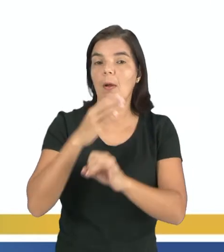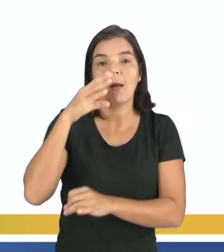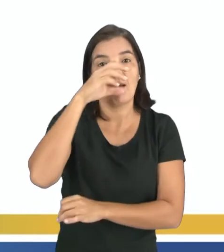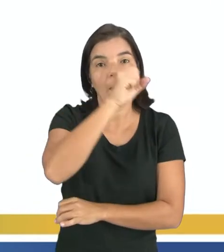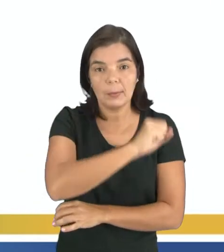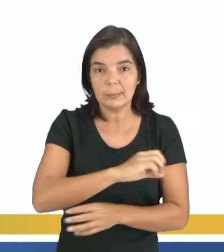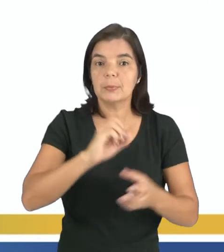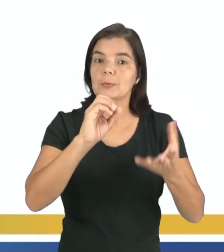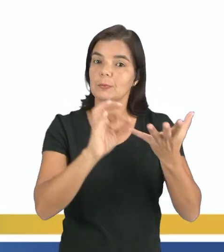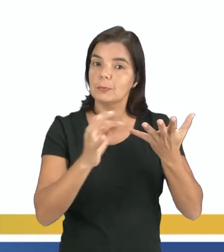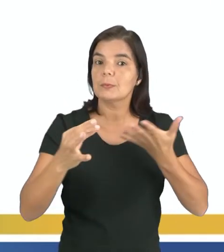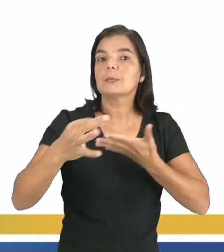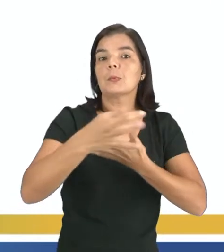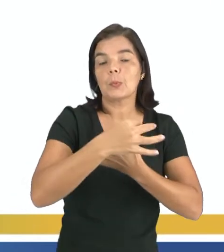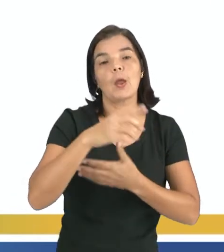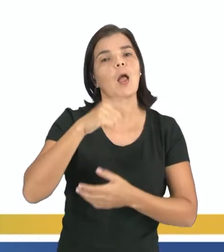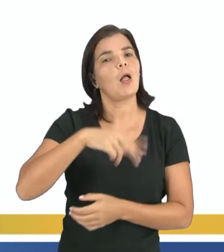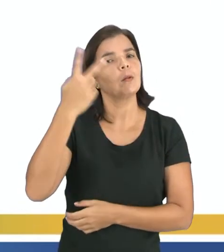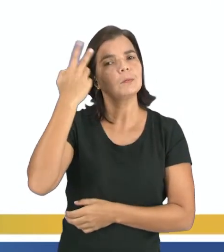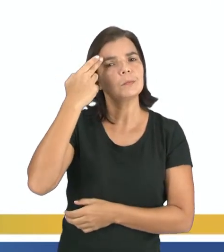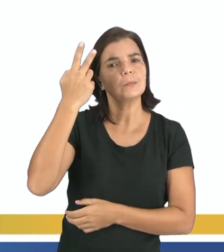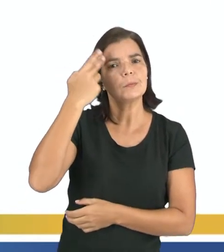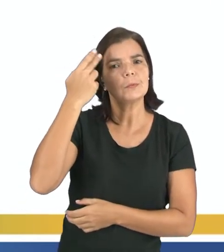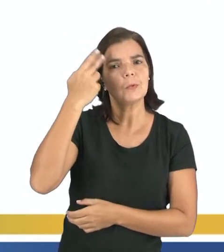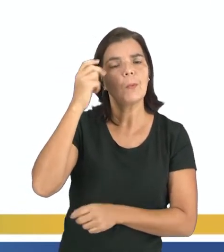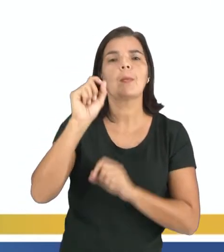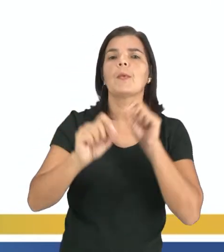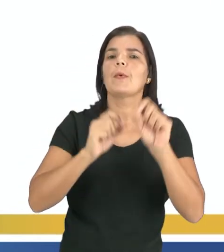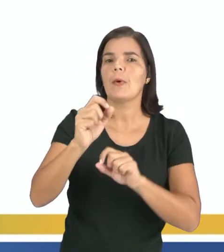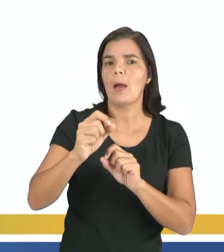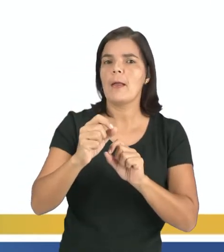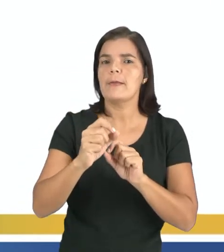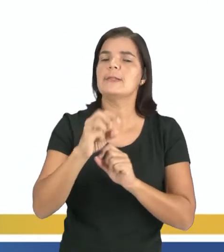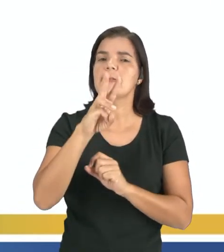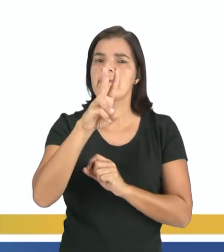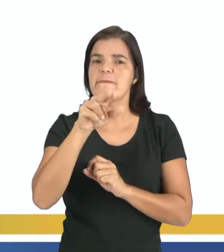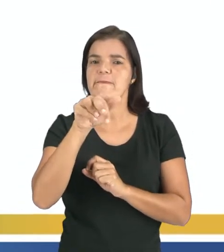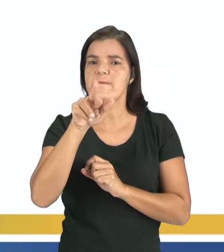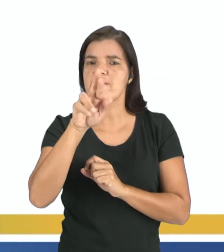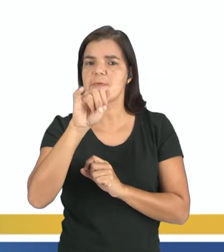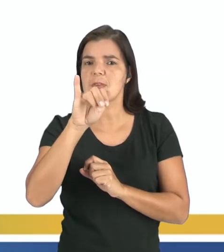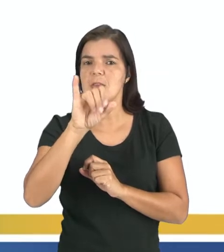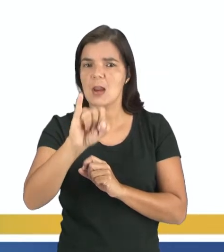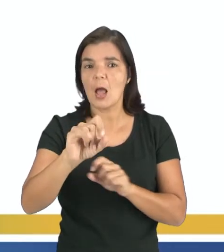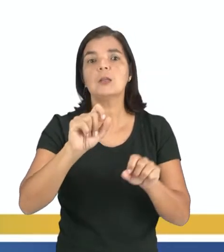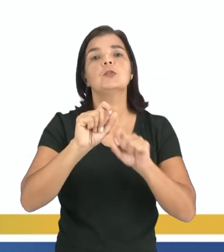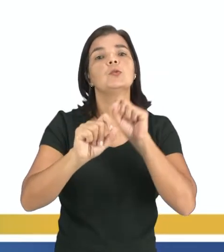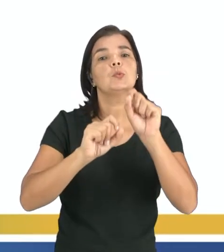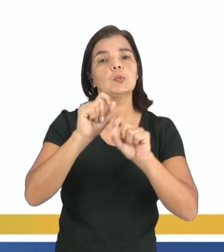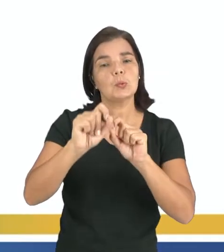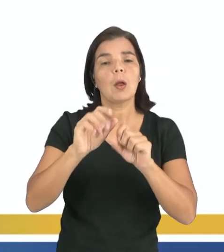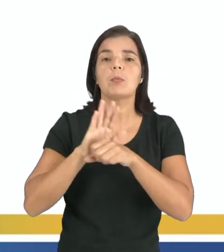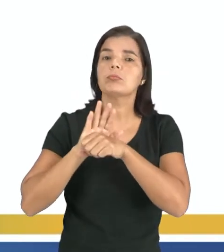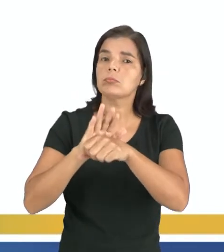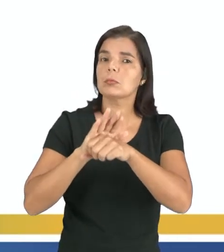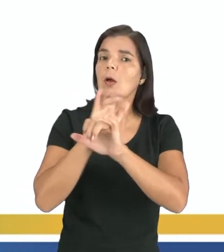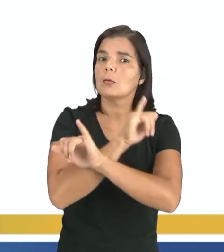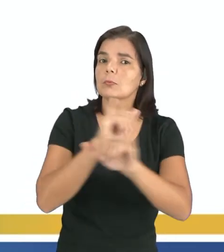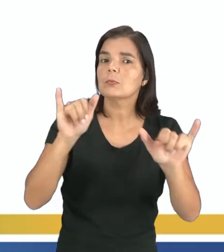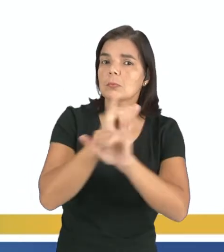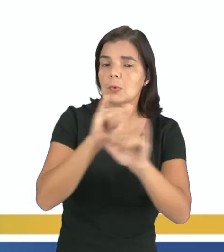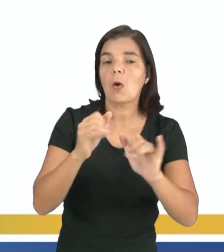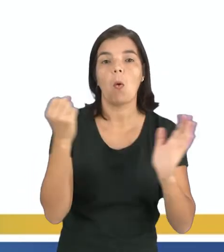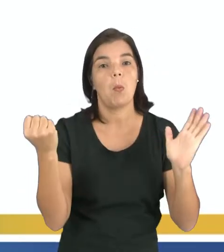rapidamente. É comum os memes se transformarem nos chamados virais, os quais se beneficiam para divulgar e propagar